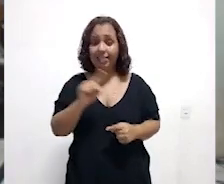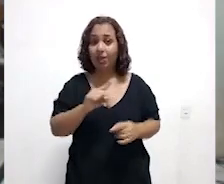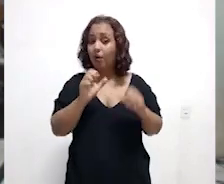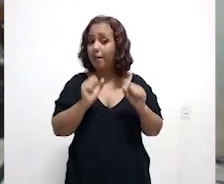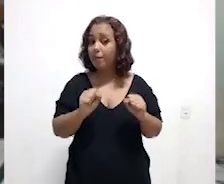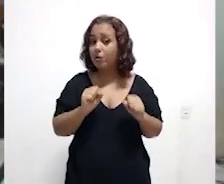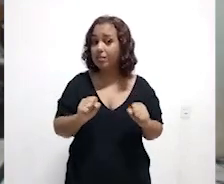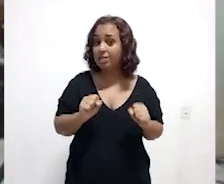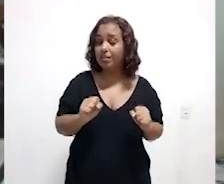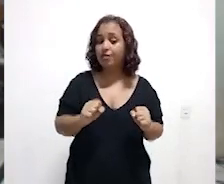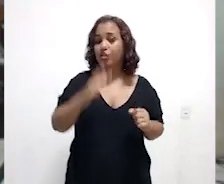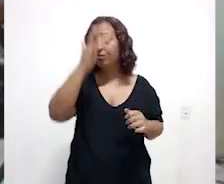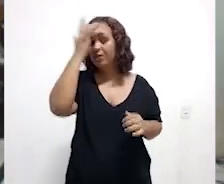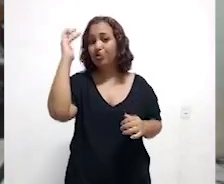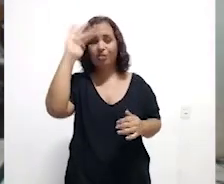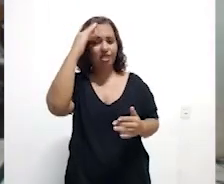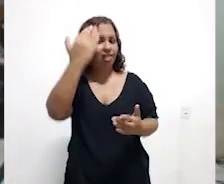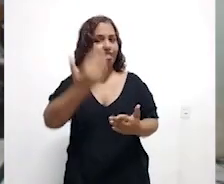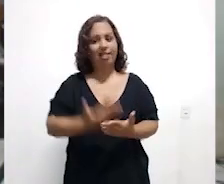crê.